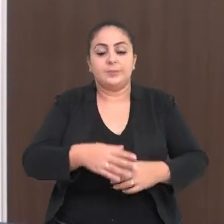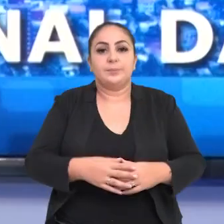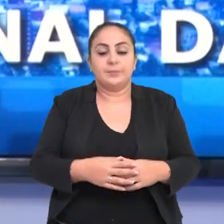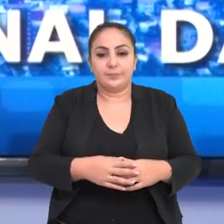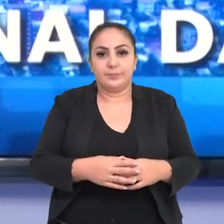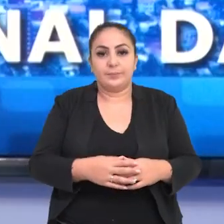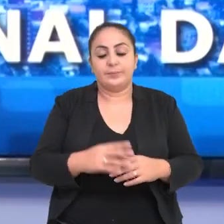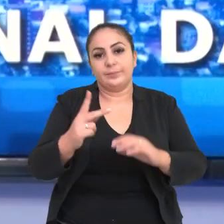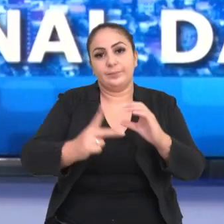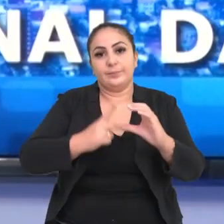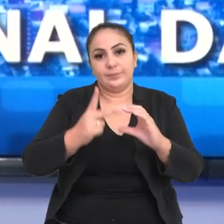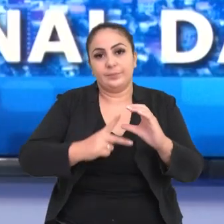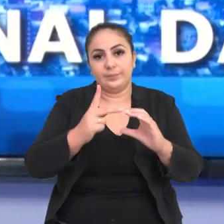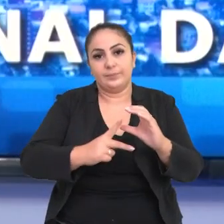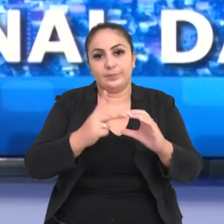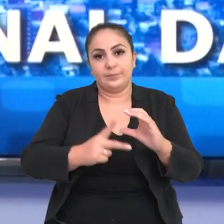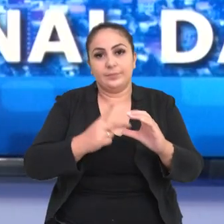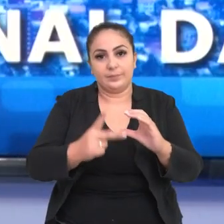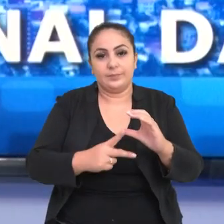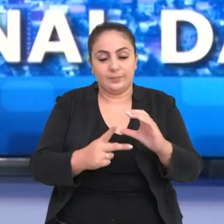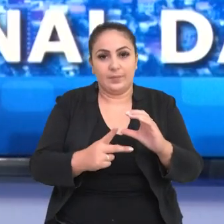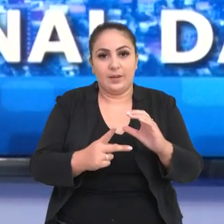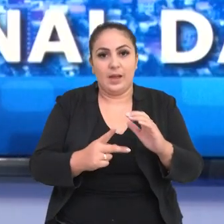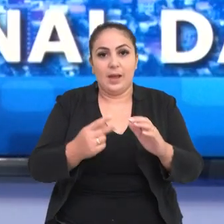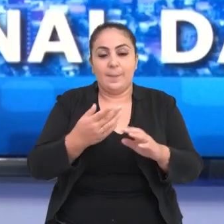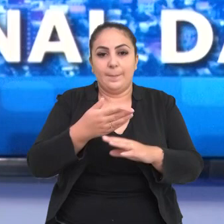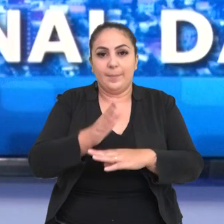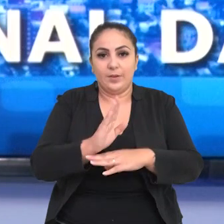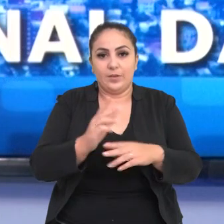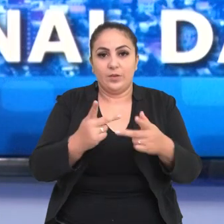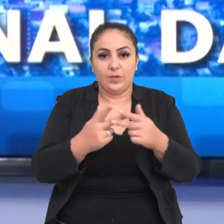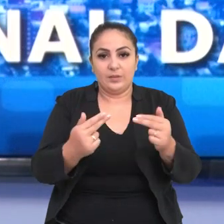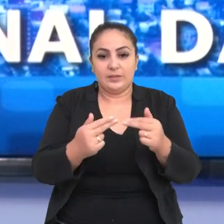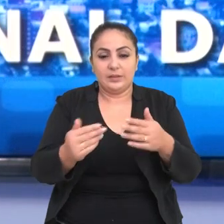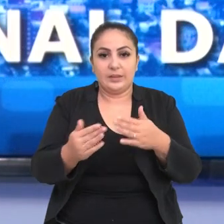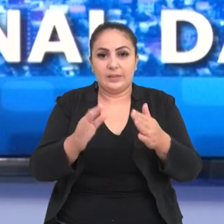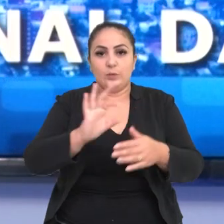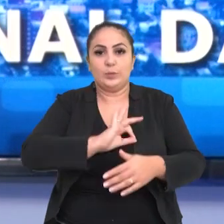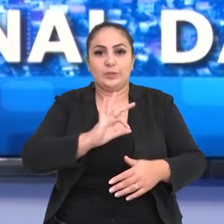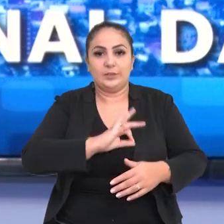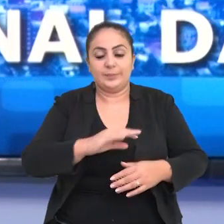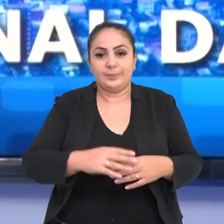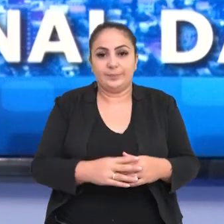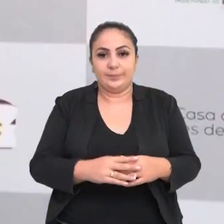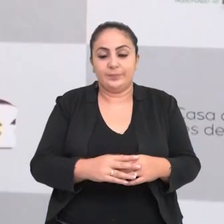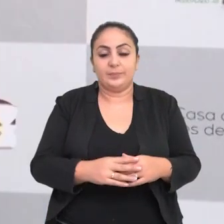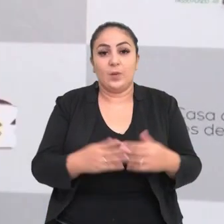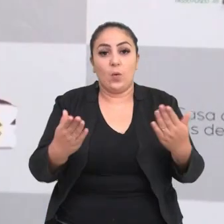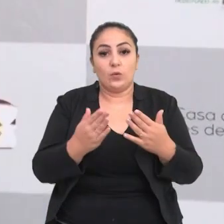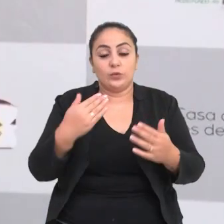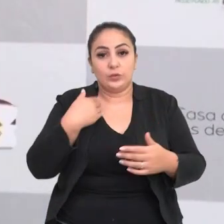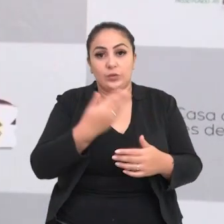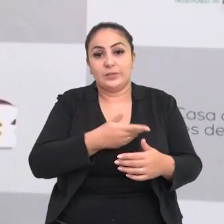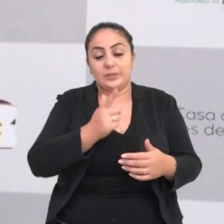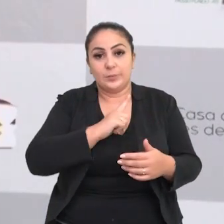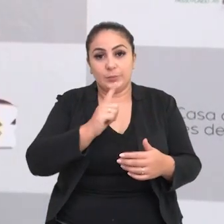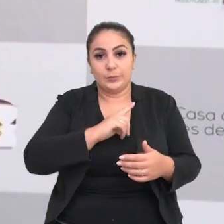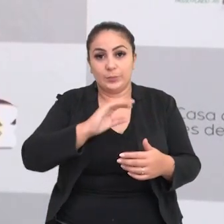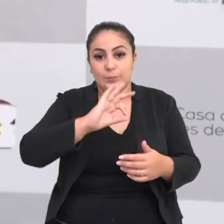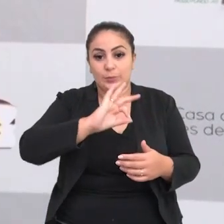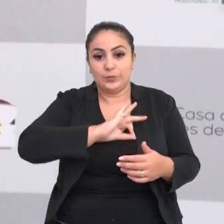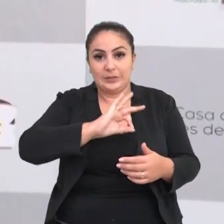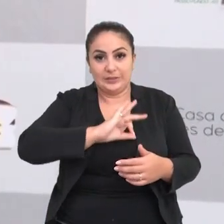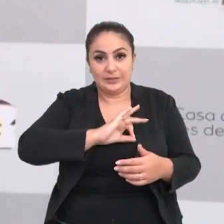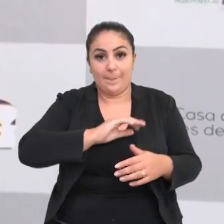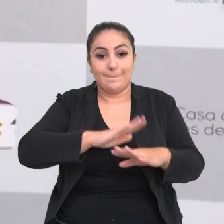financeiras. Câmara de Vereadores apoia plano de modernização da carreira dos militares. Hoje nós temos soldados na Brigada Militar